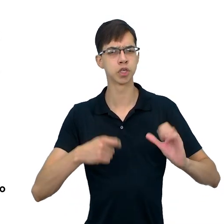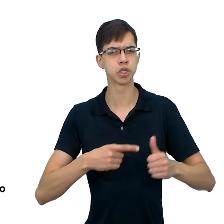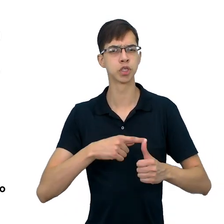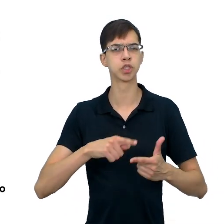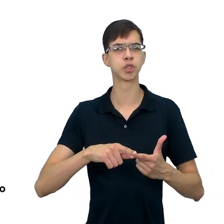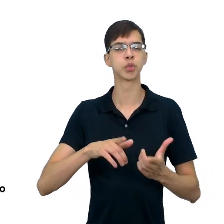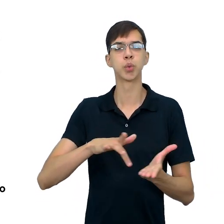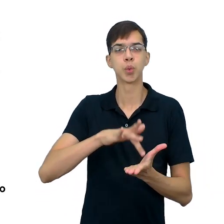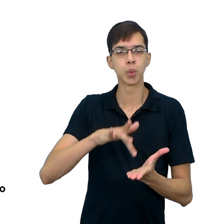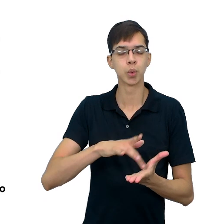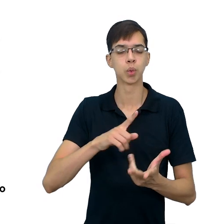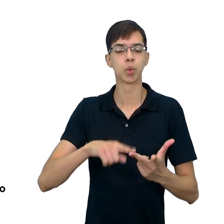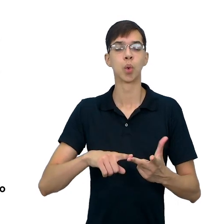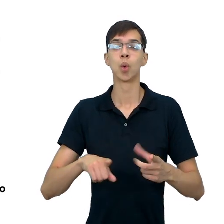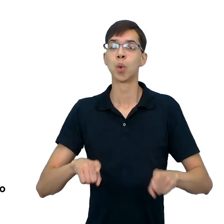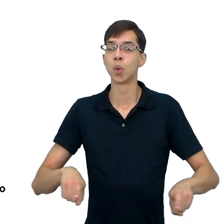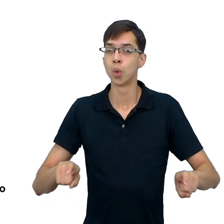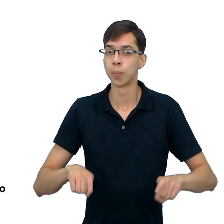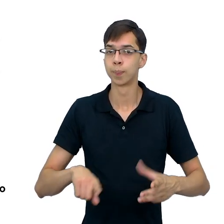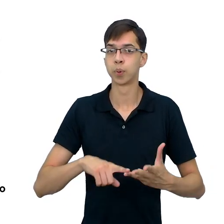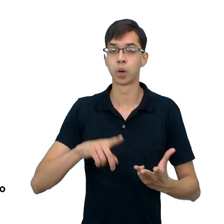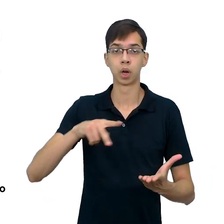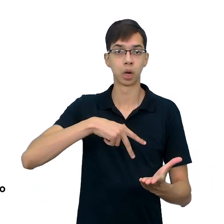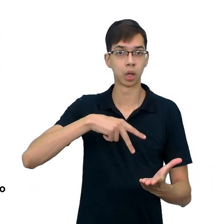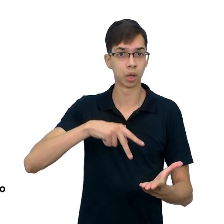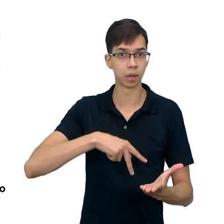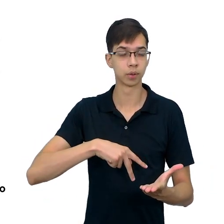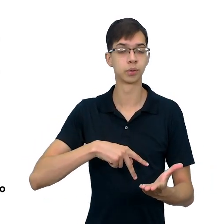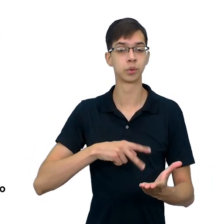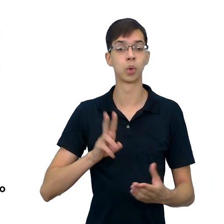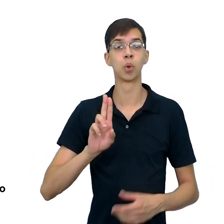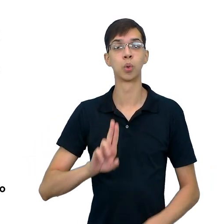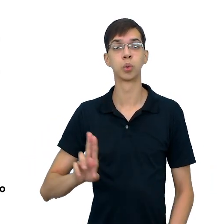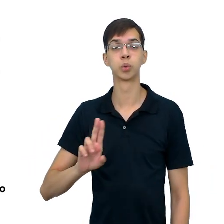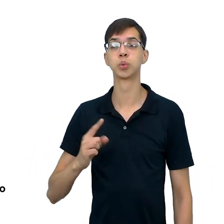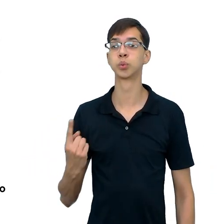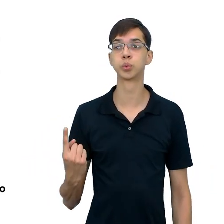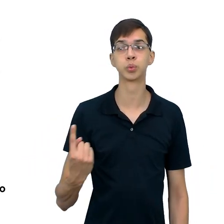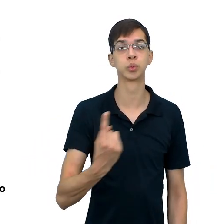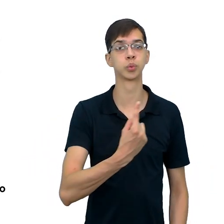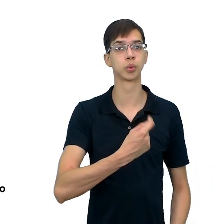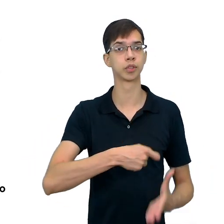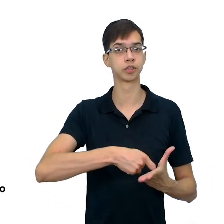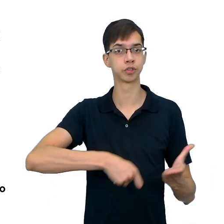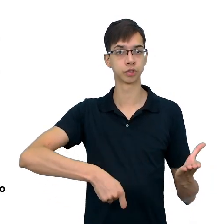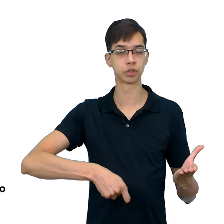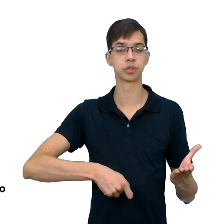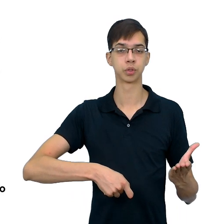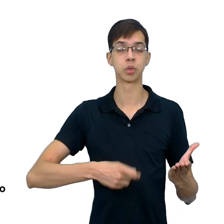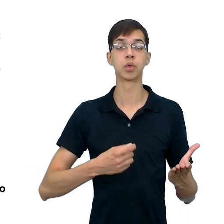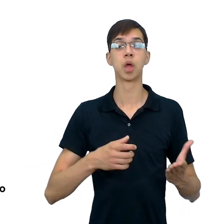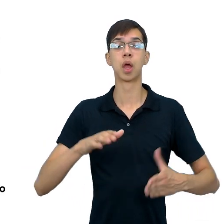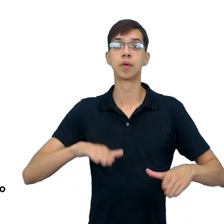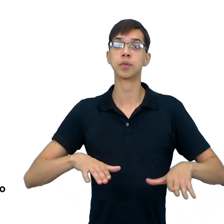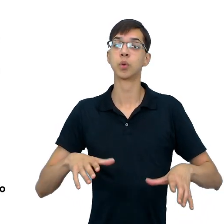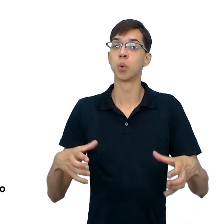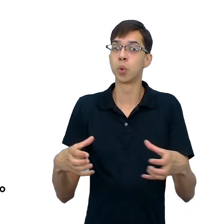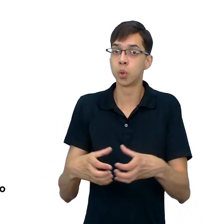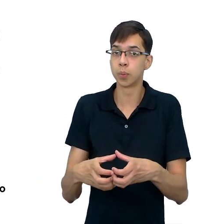as leituras. Também o professor pode fazer uso aí do trabalho individual ou até mesmo do trabalho